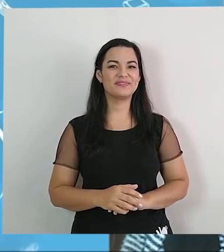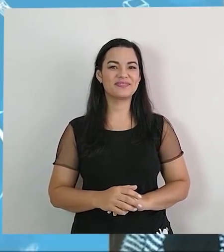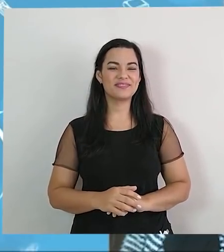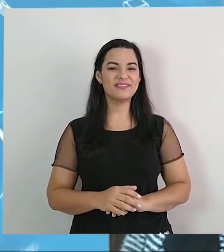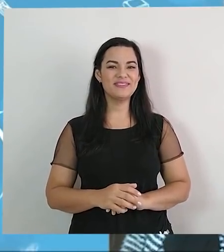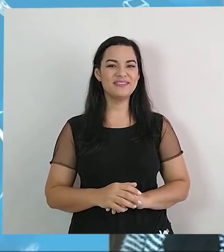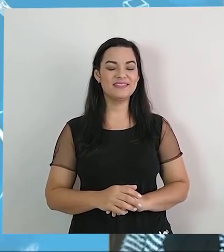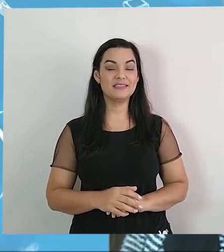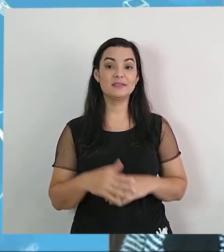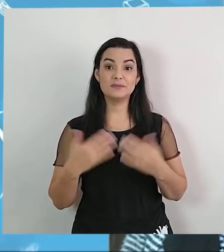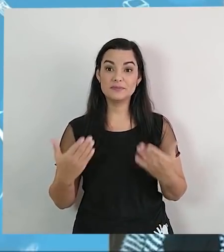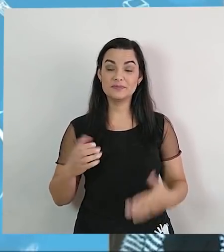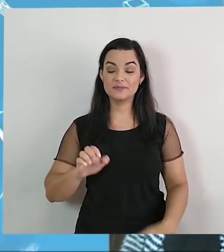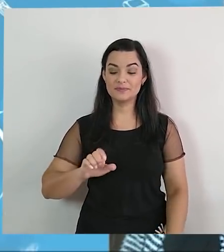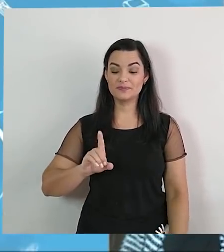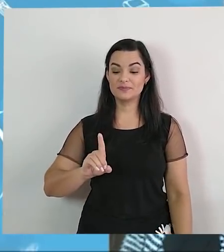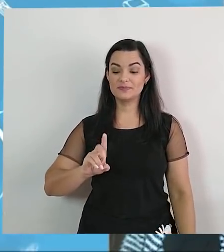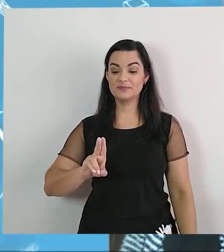Eduardo.